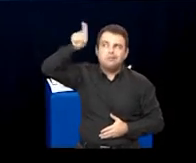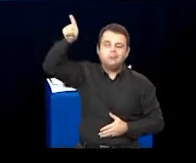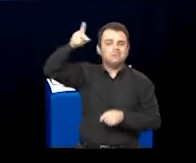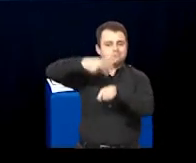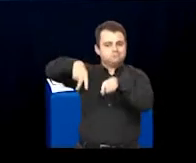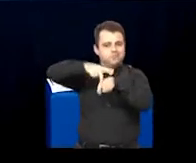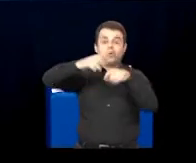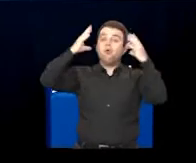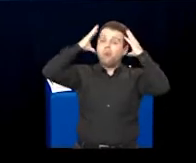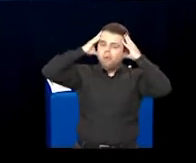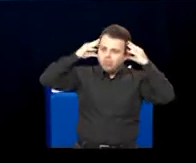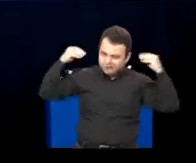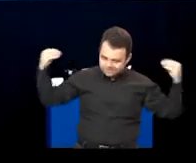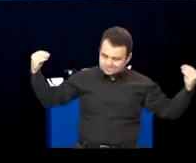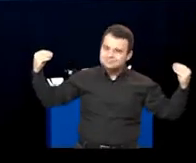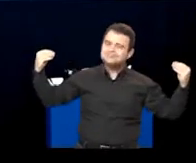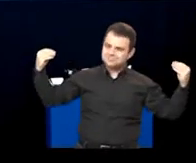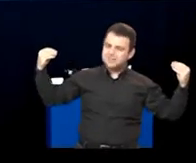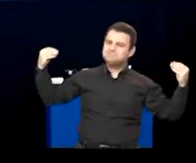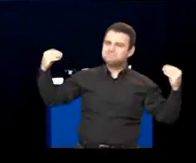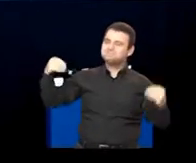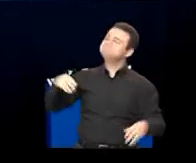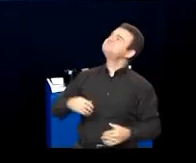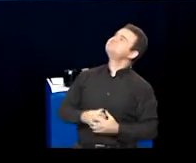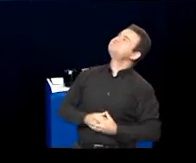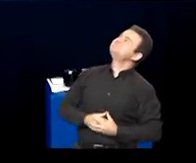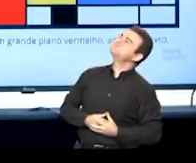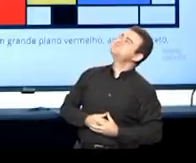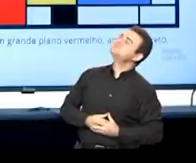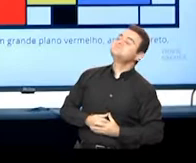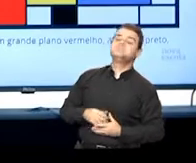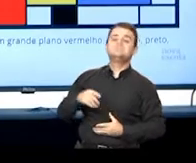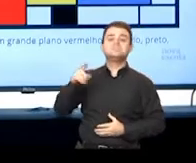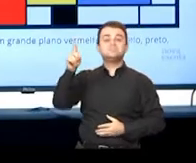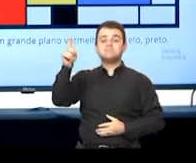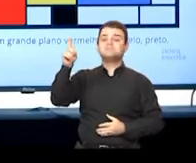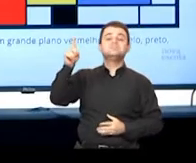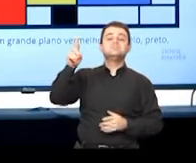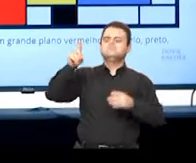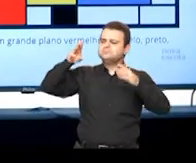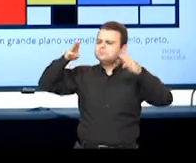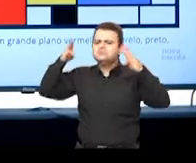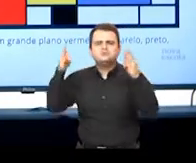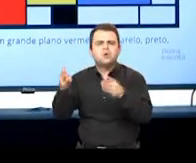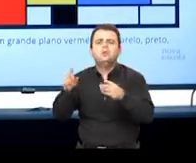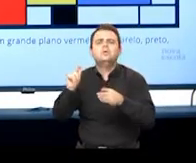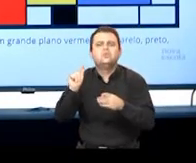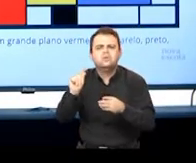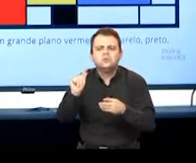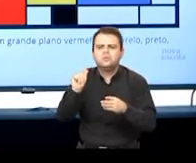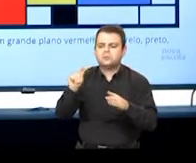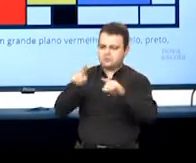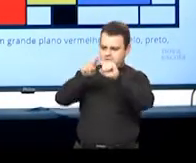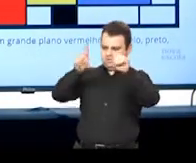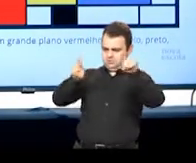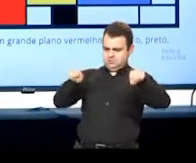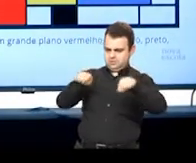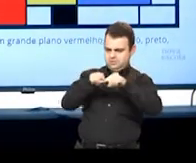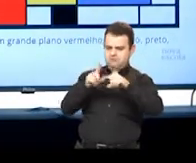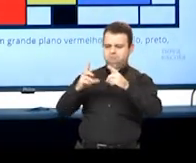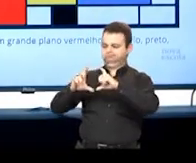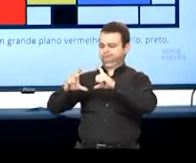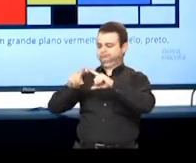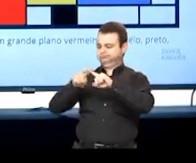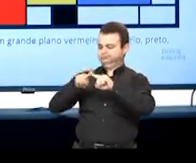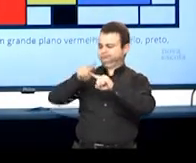pintor holandês que em um determinado momento da sua pintura, ele vai se dedicar exclusivamente a esses